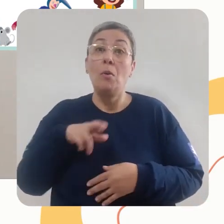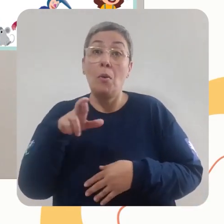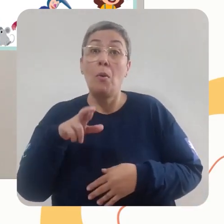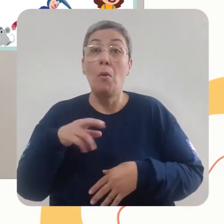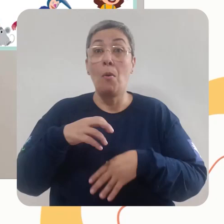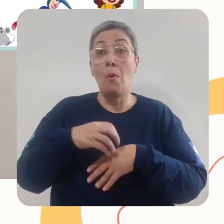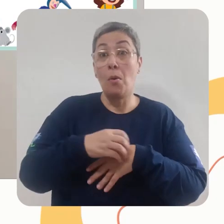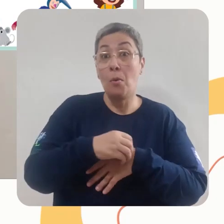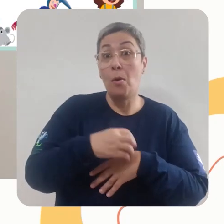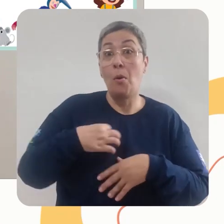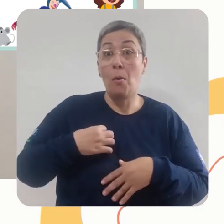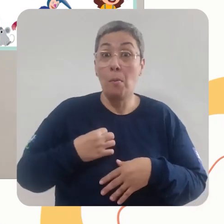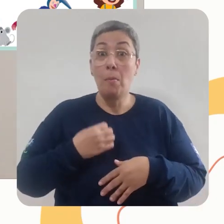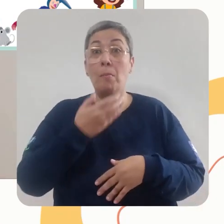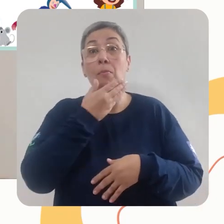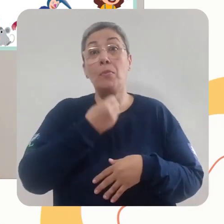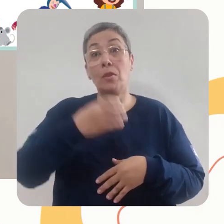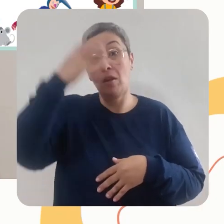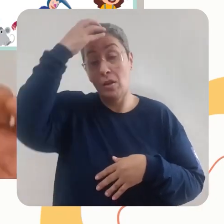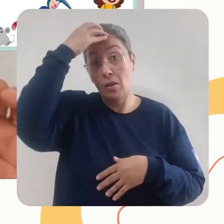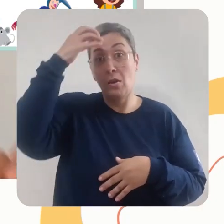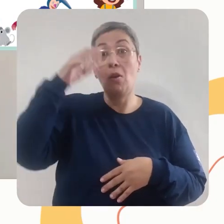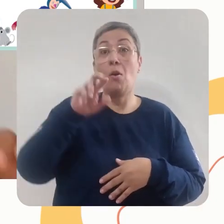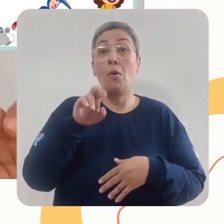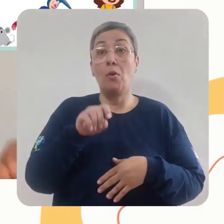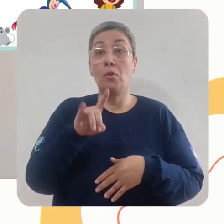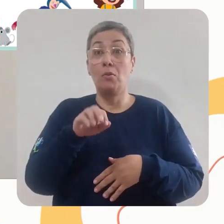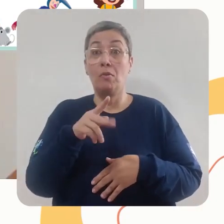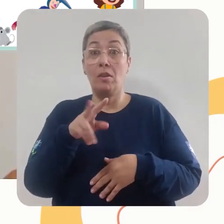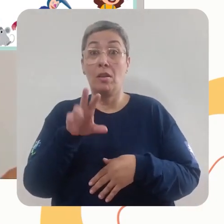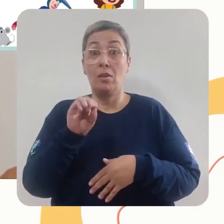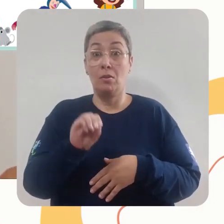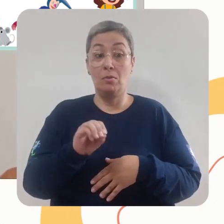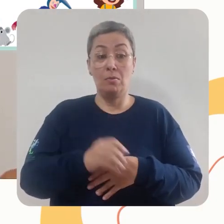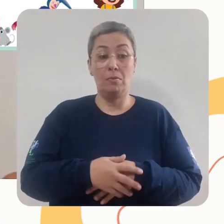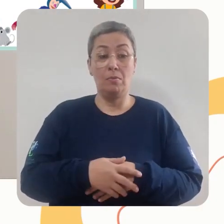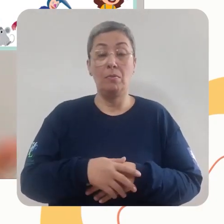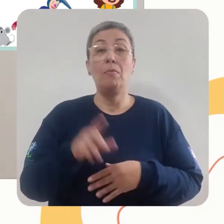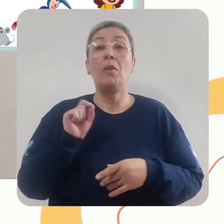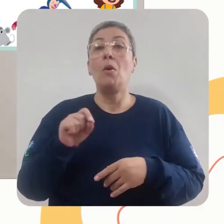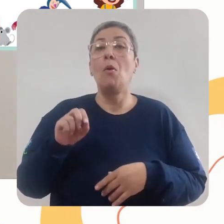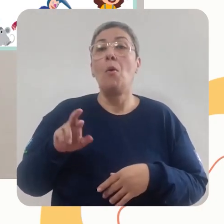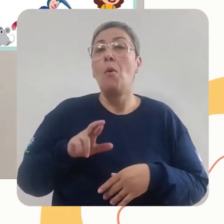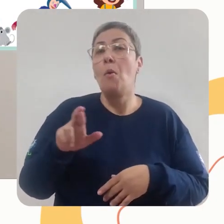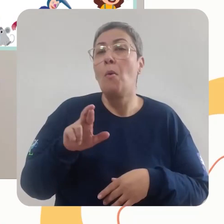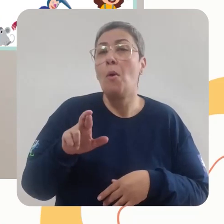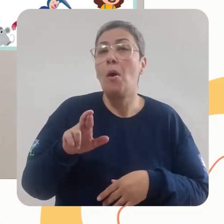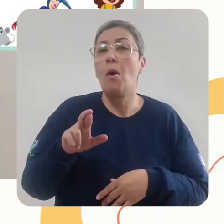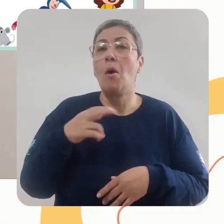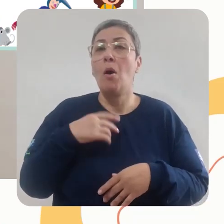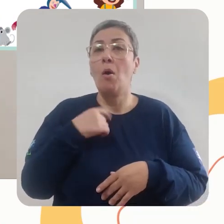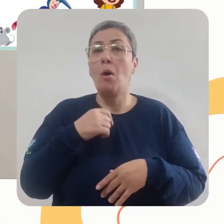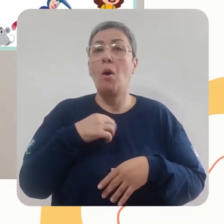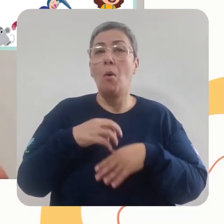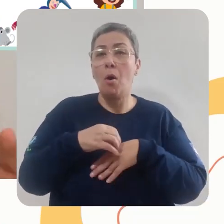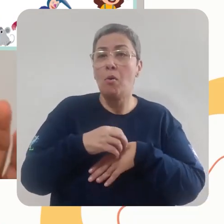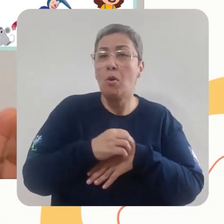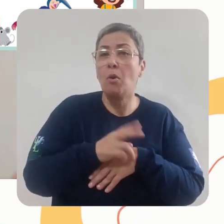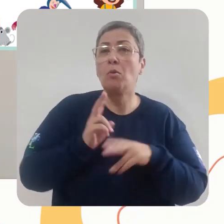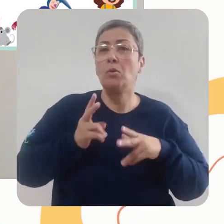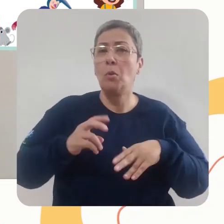O rato roeu a roupa do rodovalho. O rato a